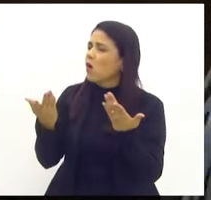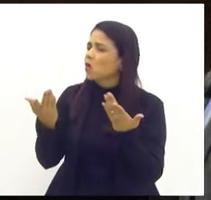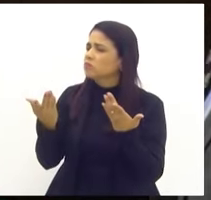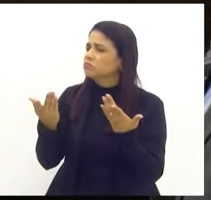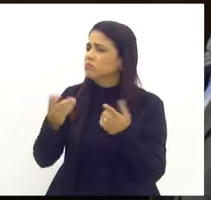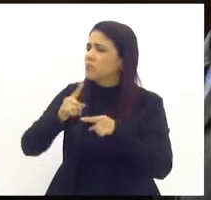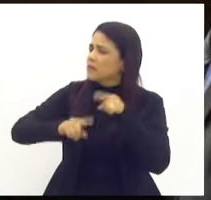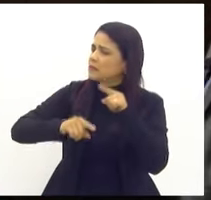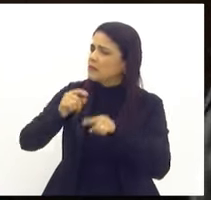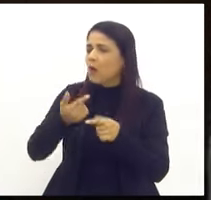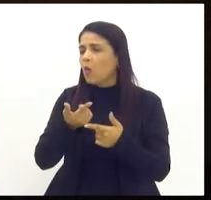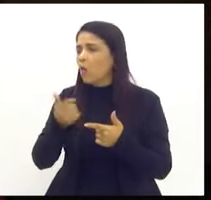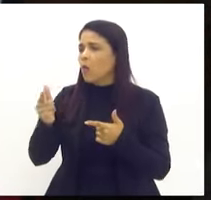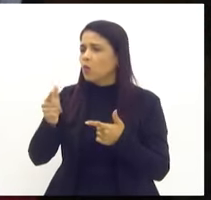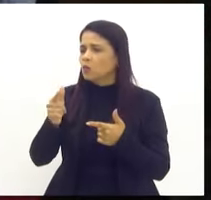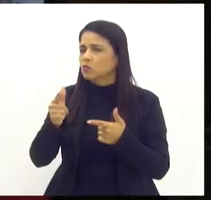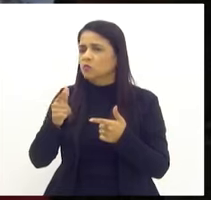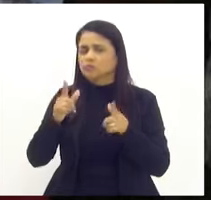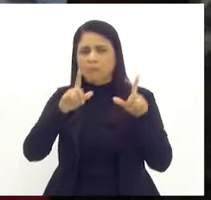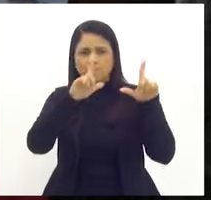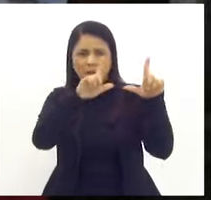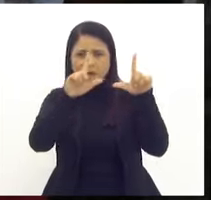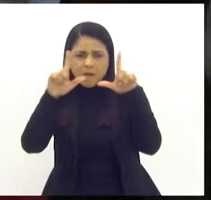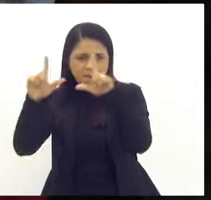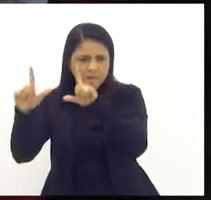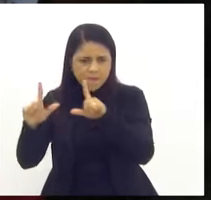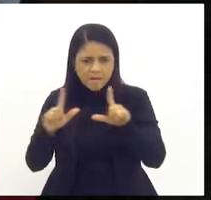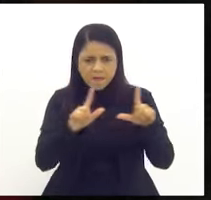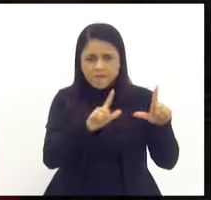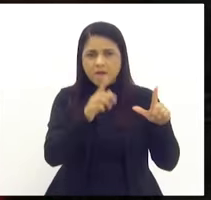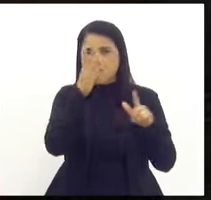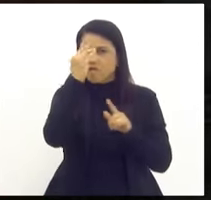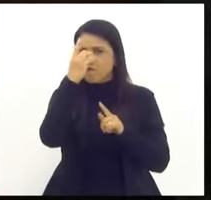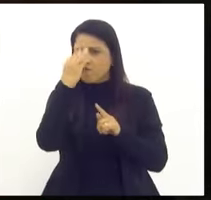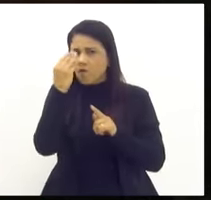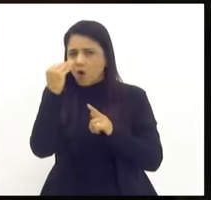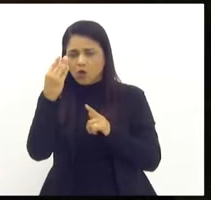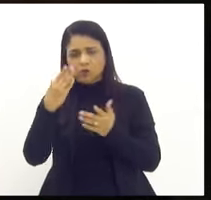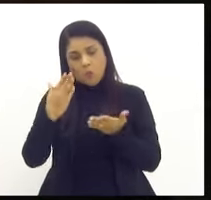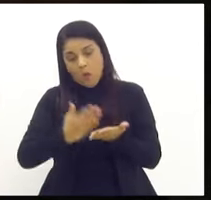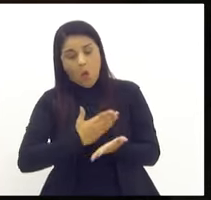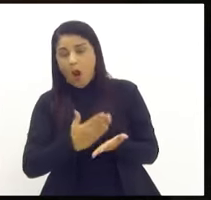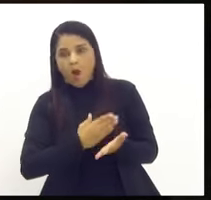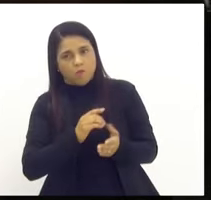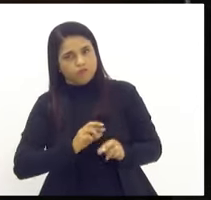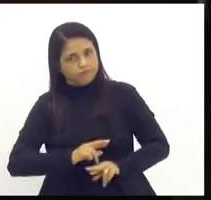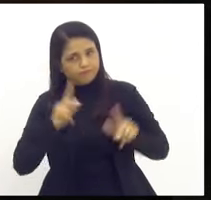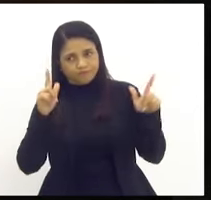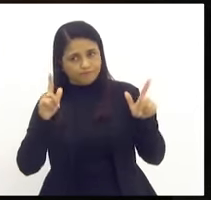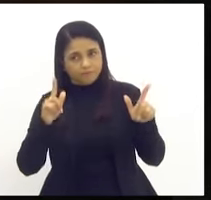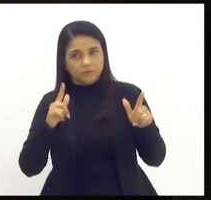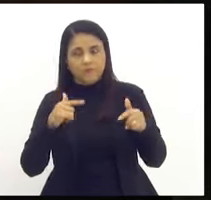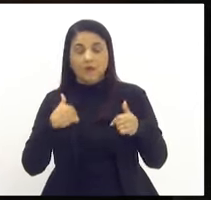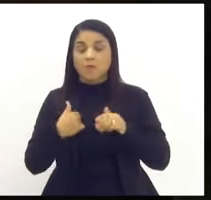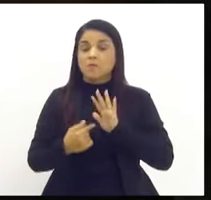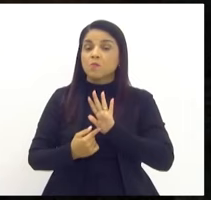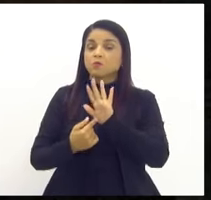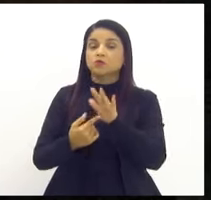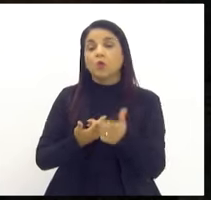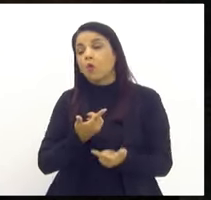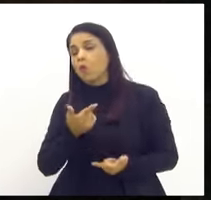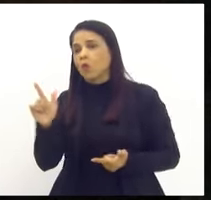mosaico né de foto já que não seria necessariamente um álbum de fotografias e me foi mostrado